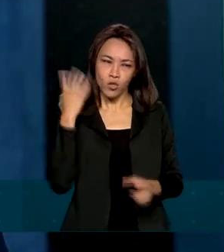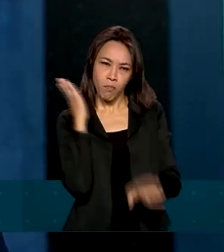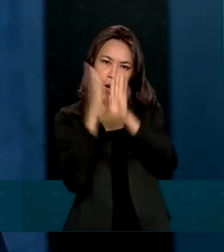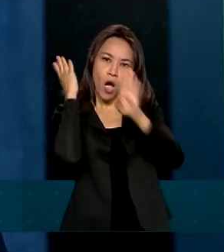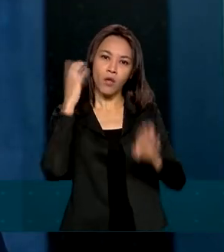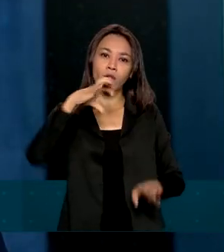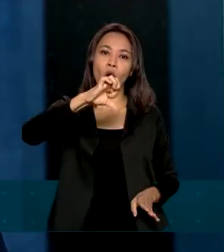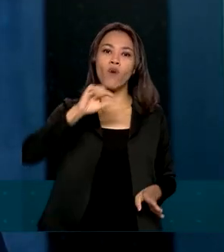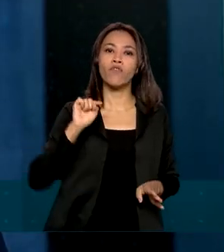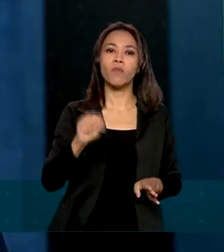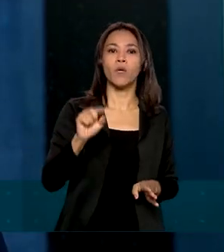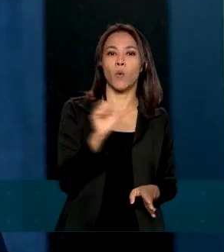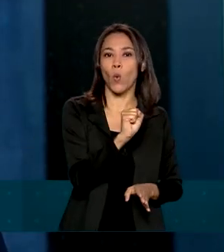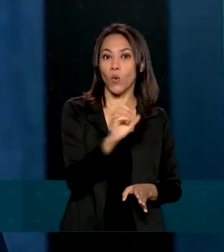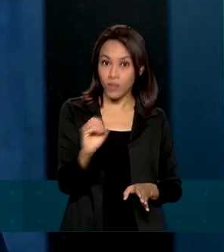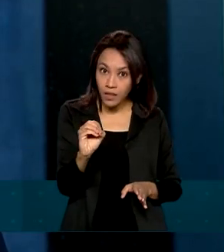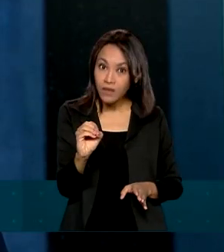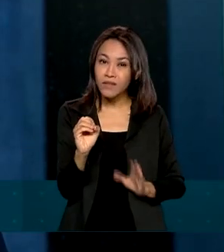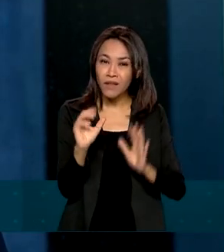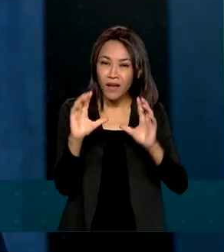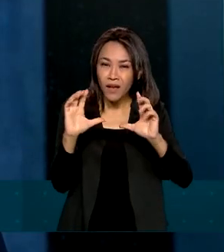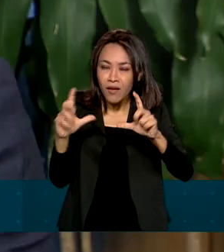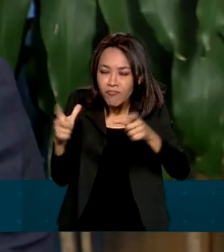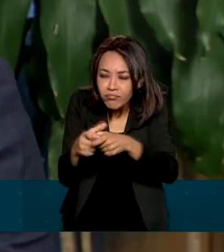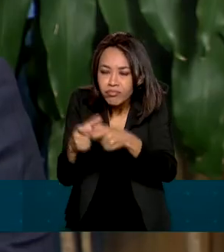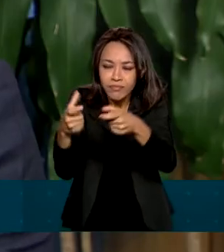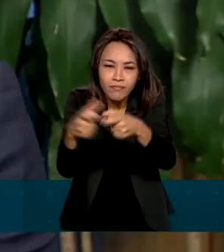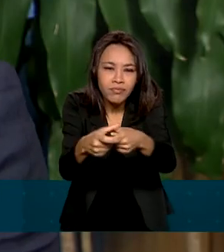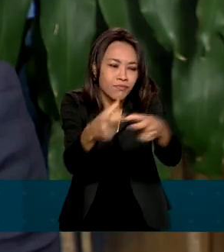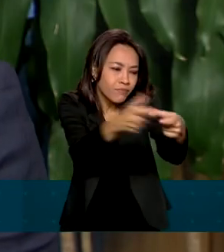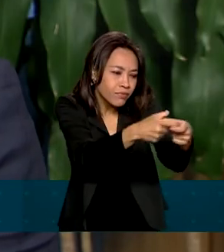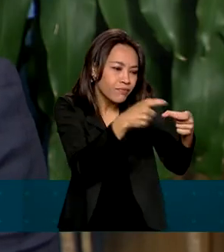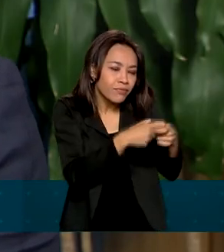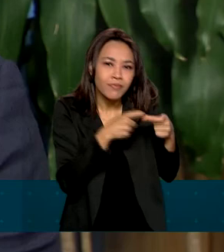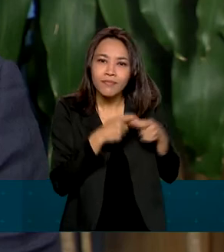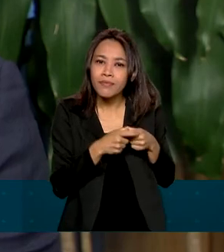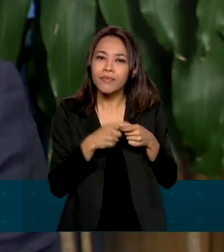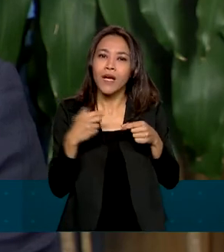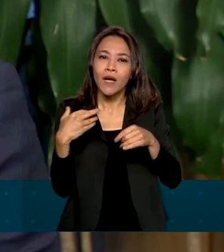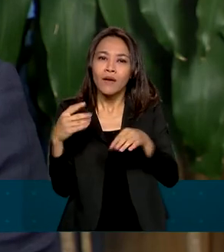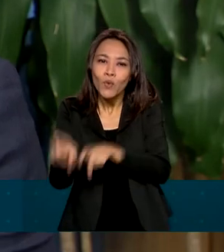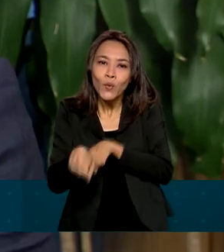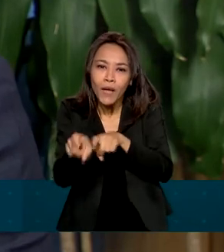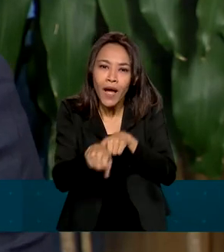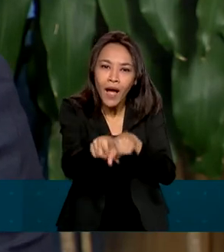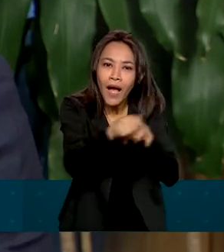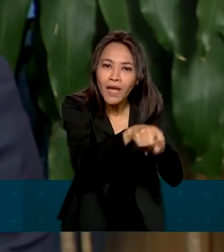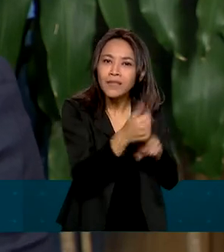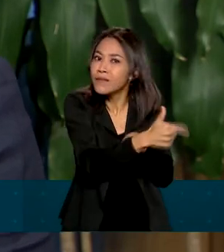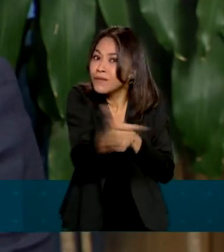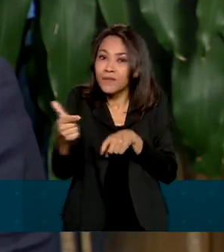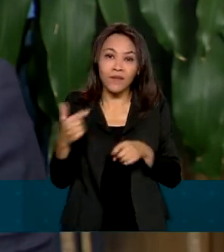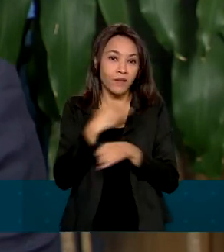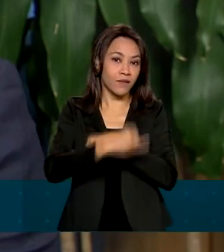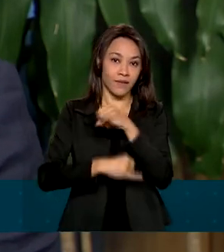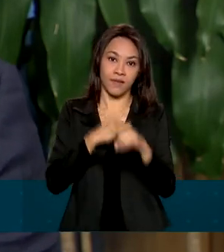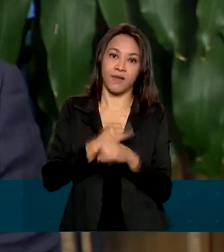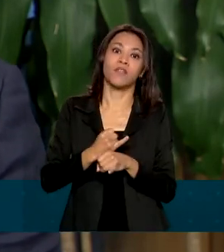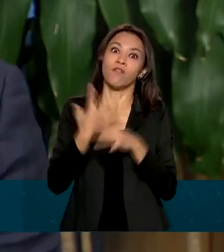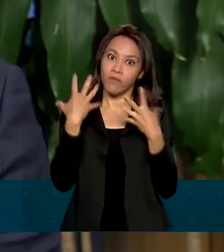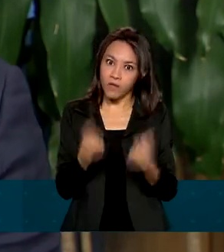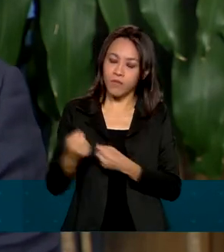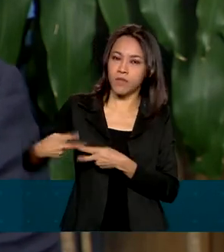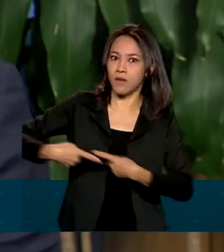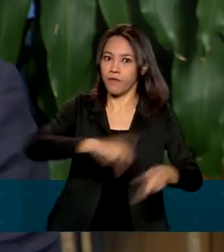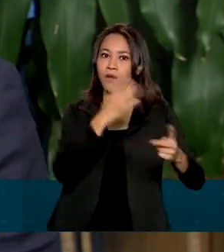9800 Vilas comunidades comunidades rurais que não tem internet tá gente vai levar o